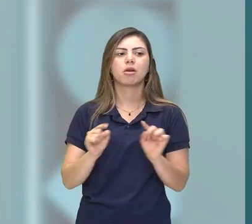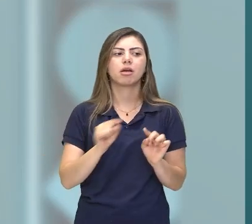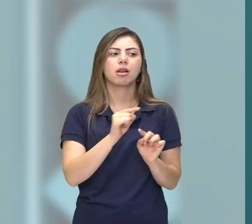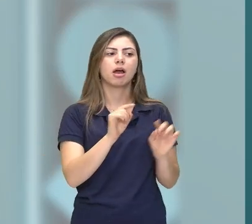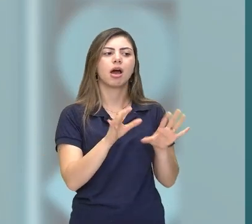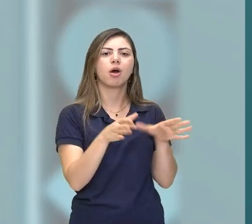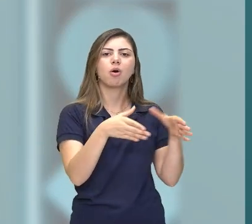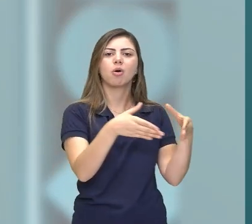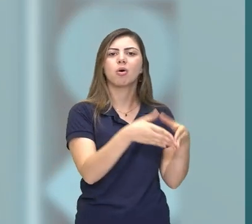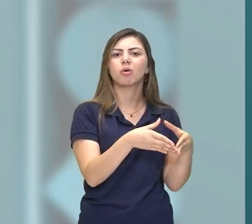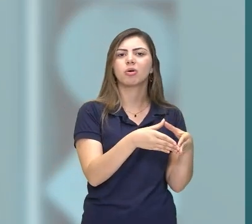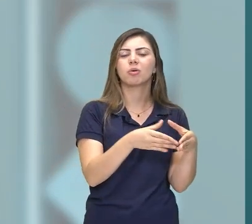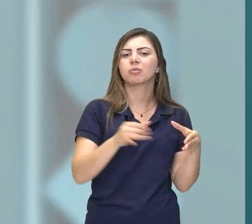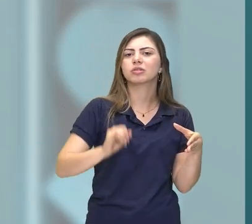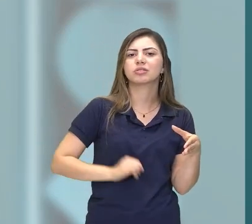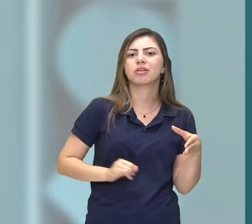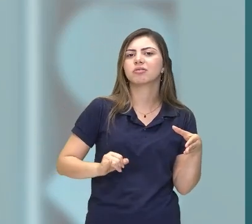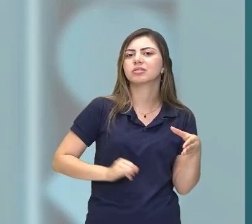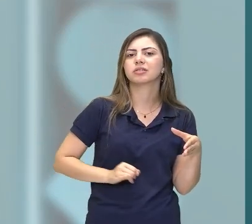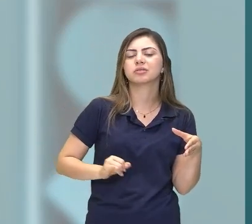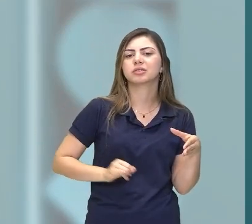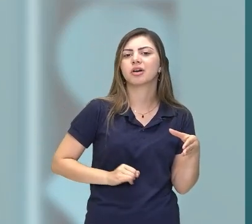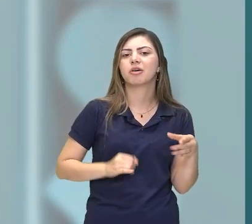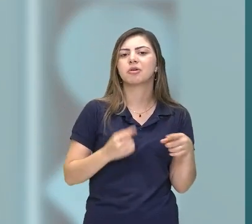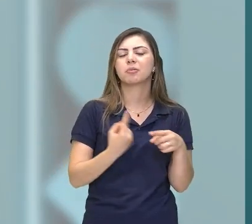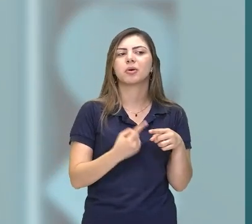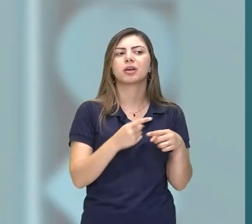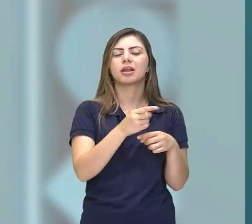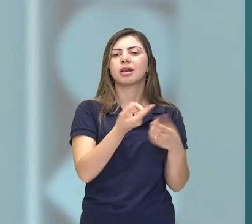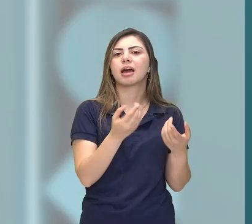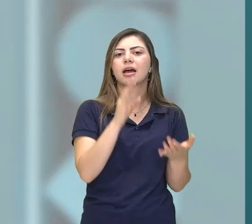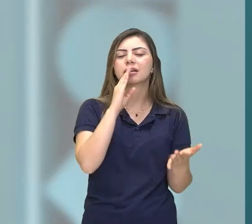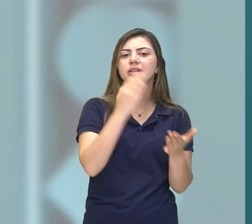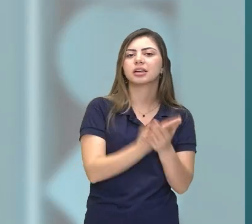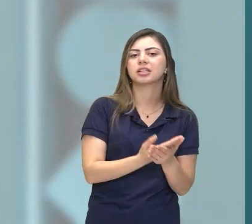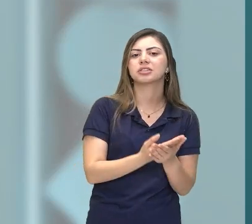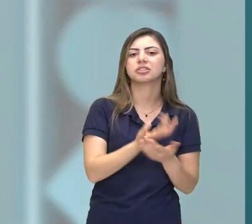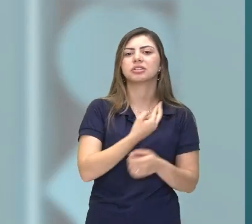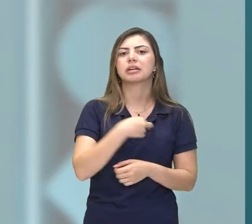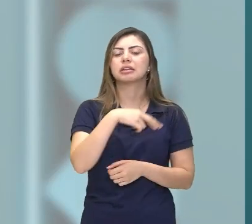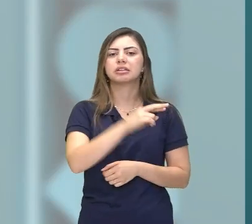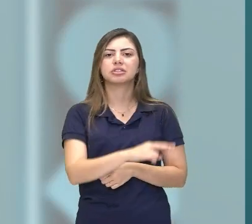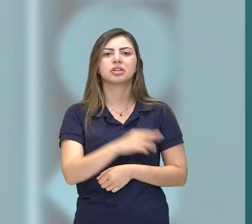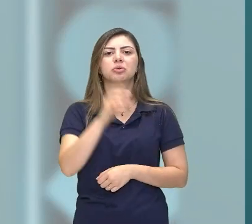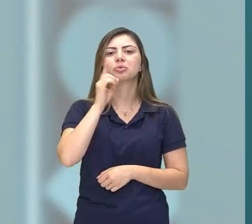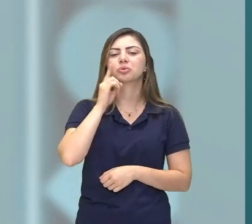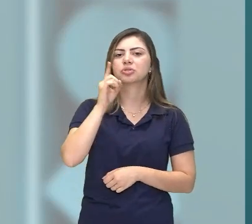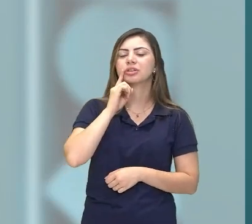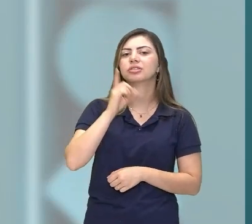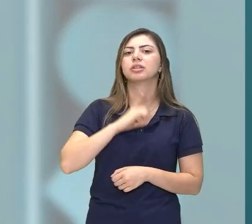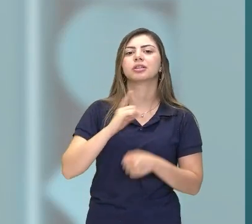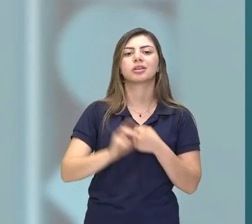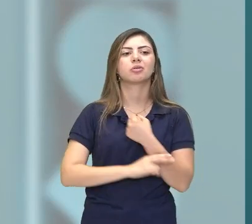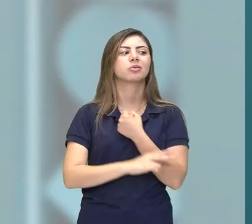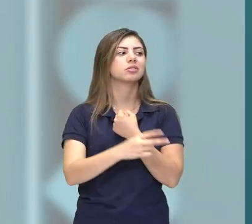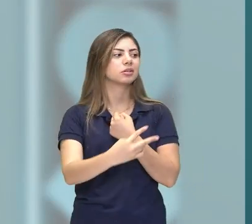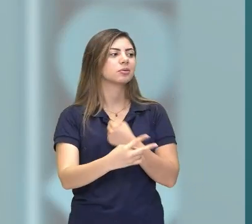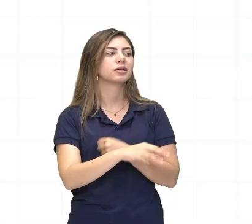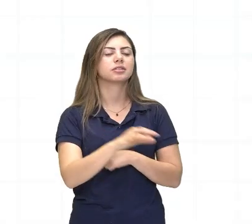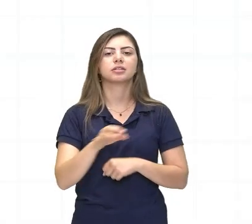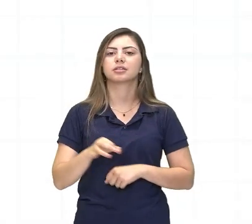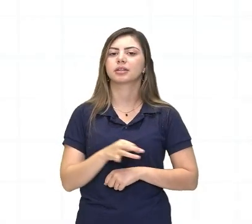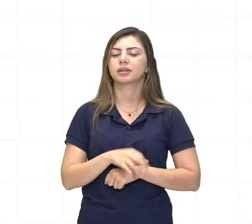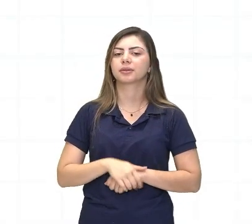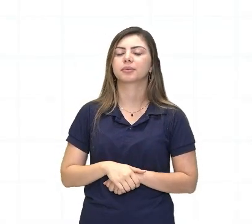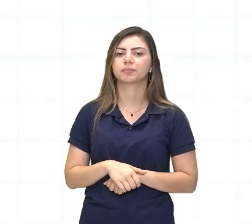marginalizados sofrem em função disso. Seus rituais, seu dia a dia, seu cotidiano, suas crenças são afetadas diretamente. Continuando